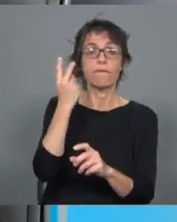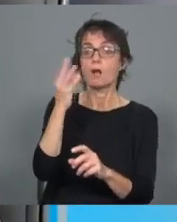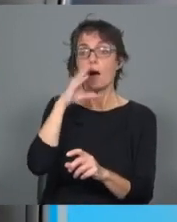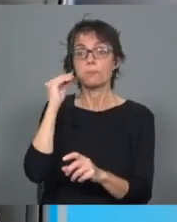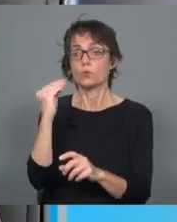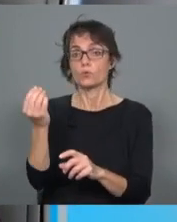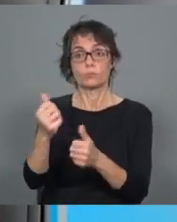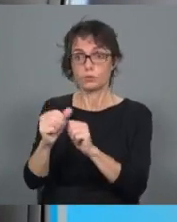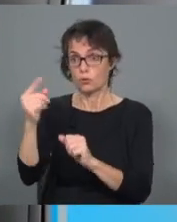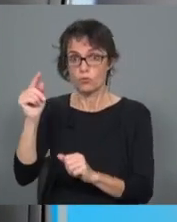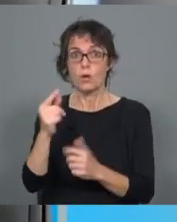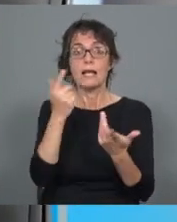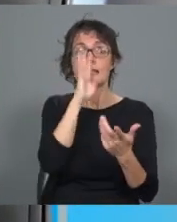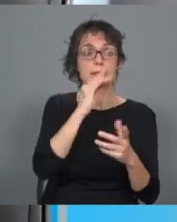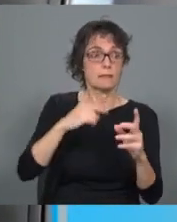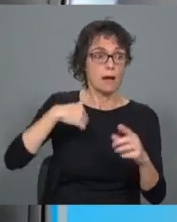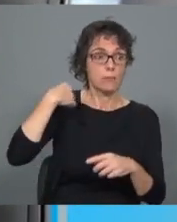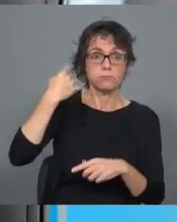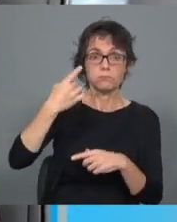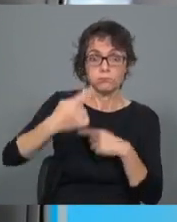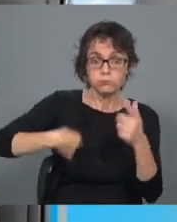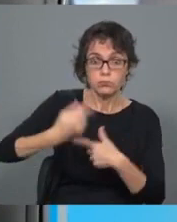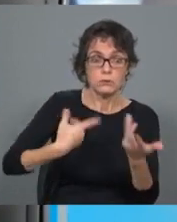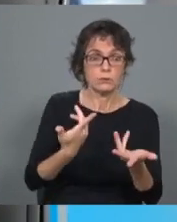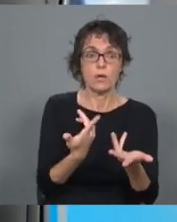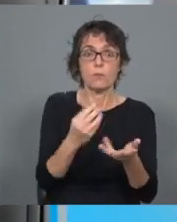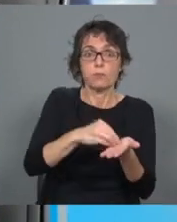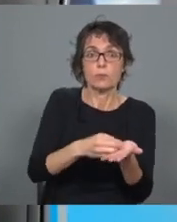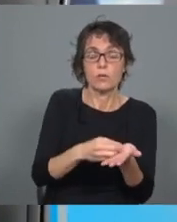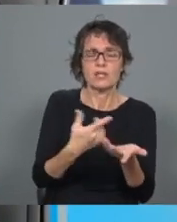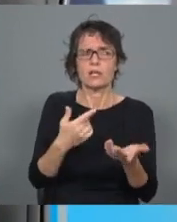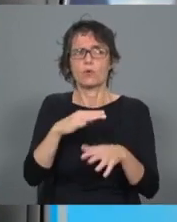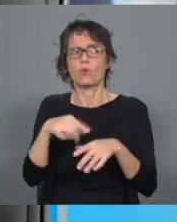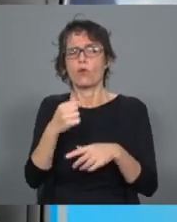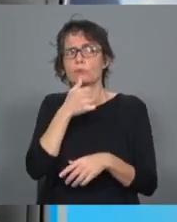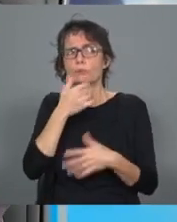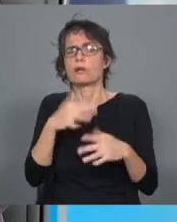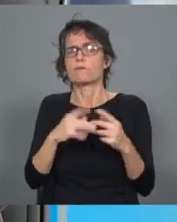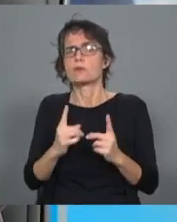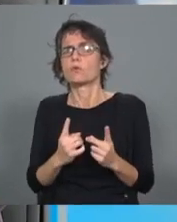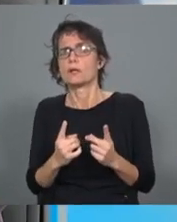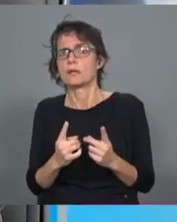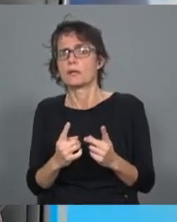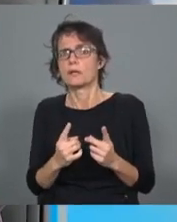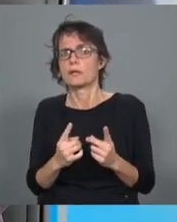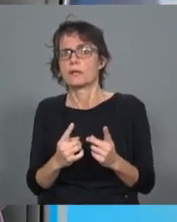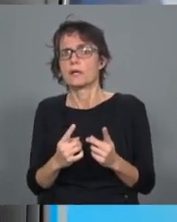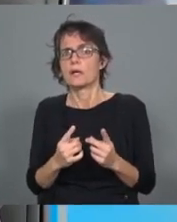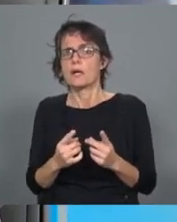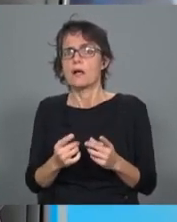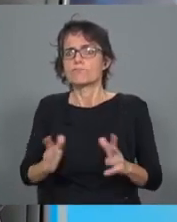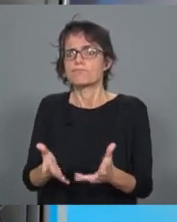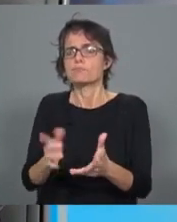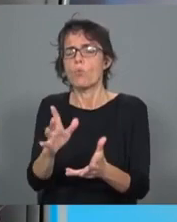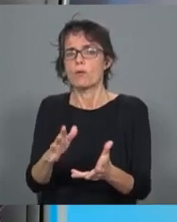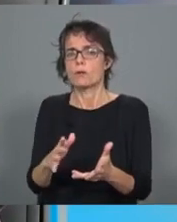um fenómeno geracional, então aquilo que nós temos que fazer é agir sobre a educação, sobre o